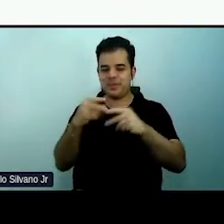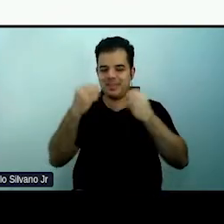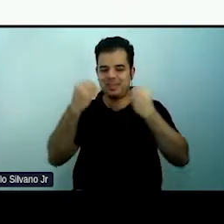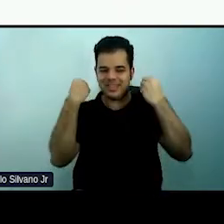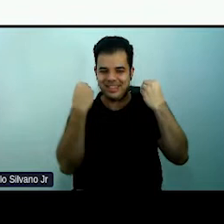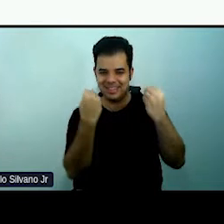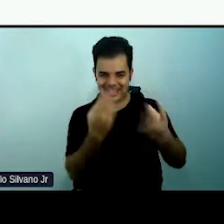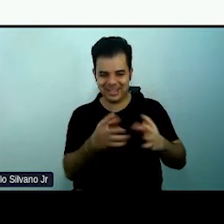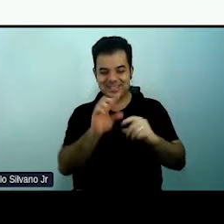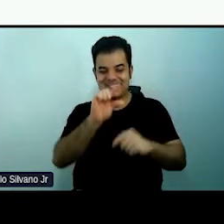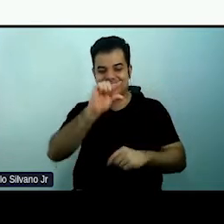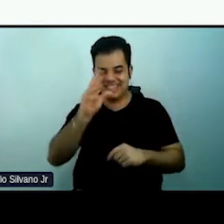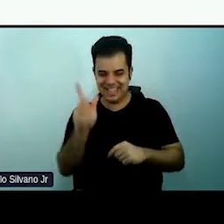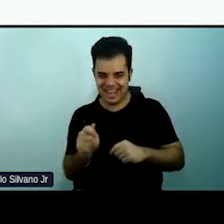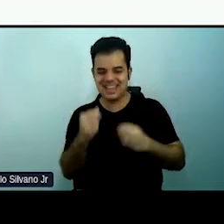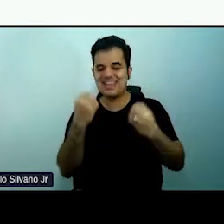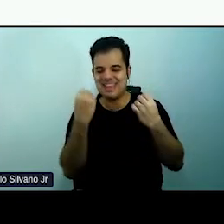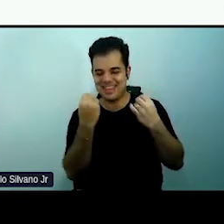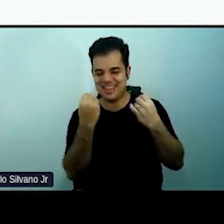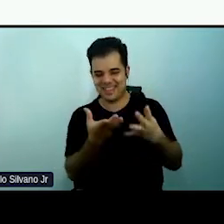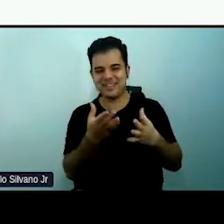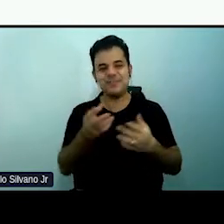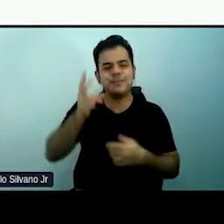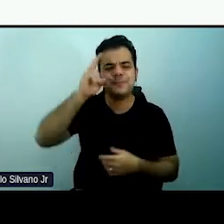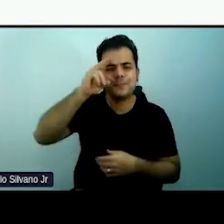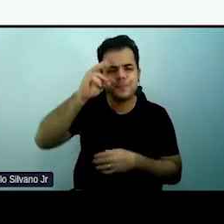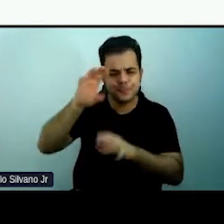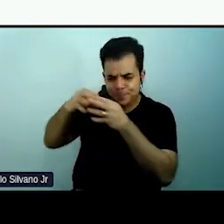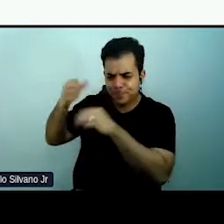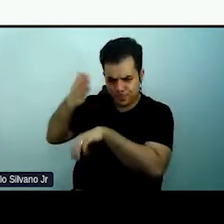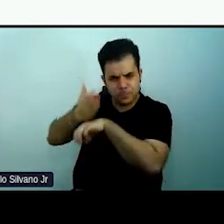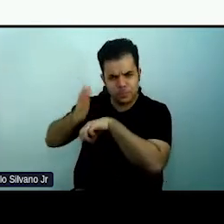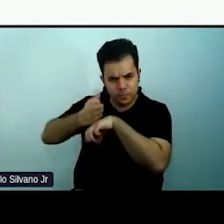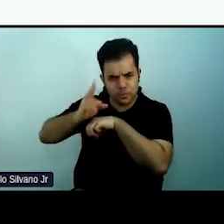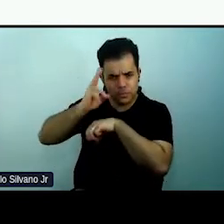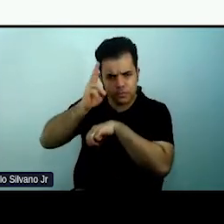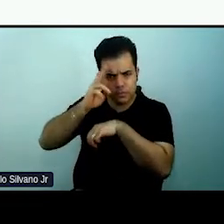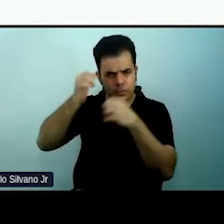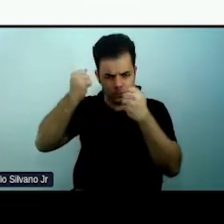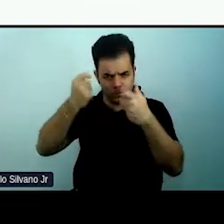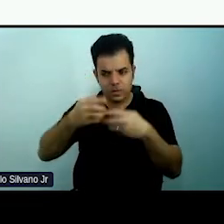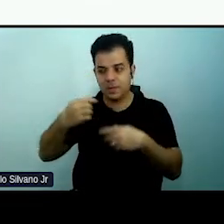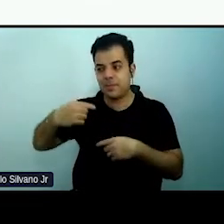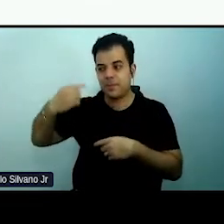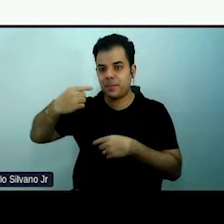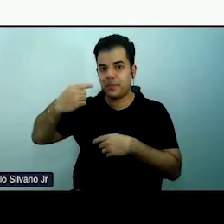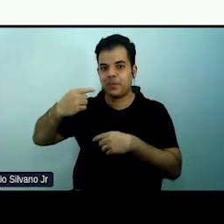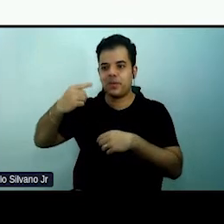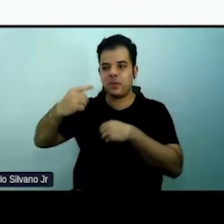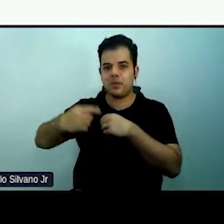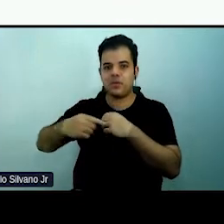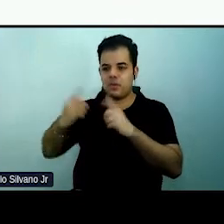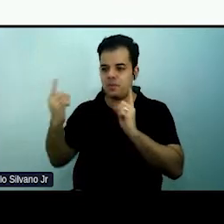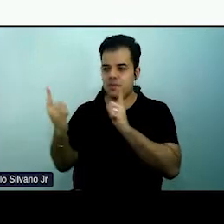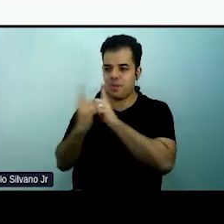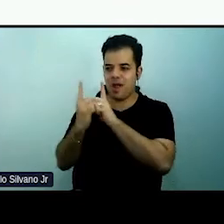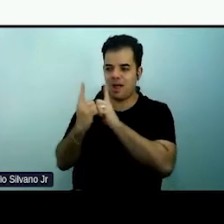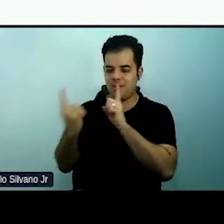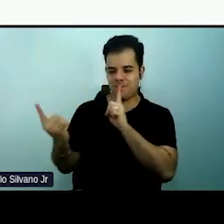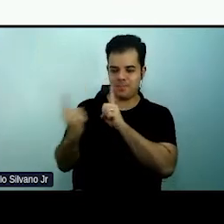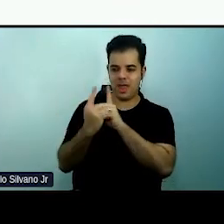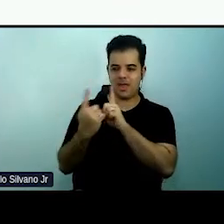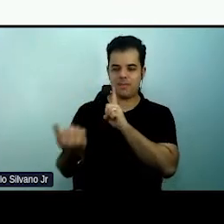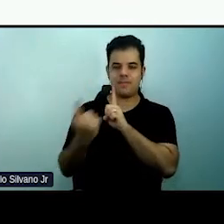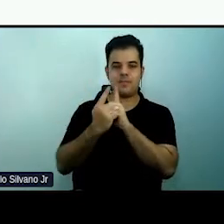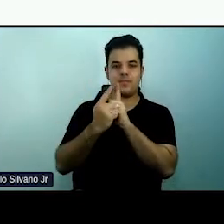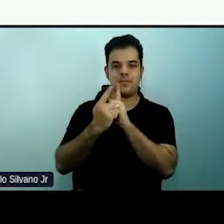a Serasa deu para ele, mas lembra daquele treinamento, né? Os primeiros one-on-ones, a primeira frase